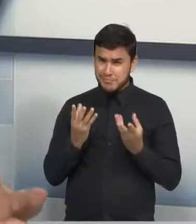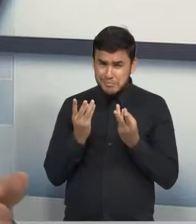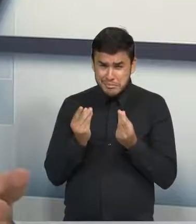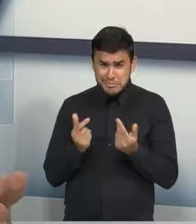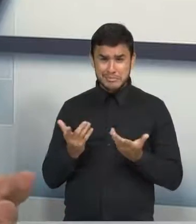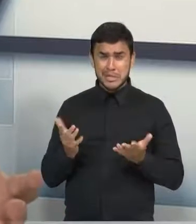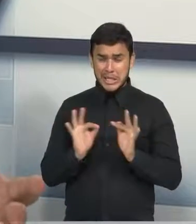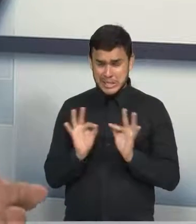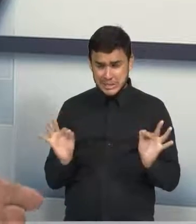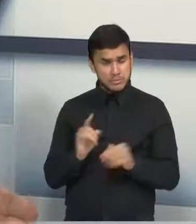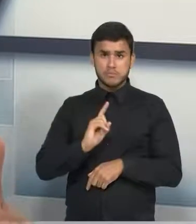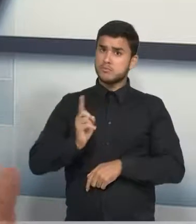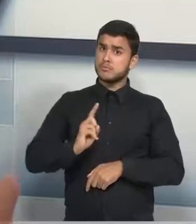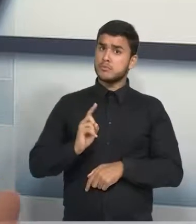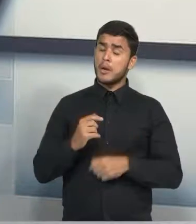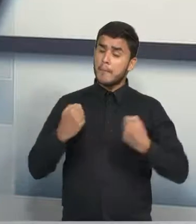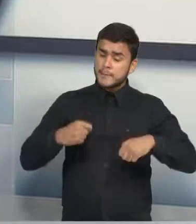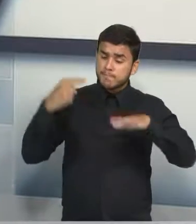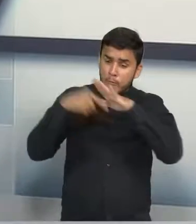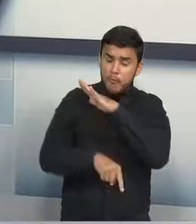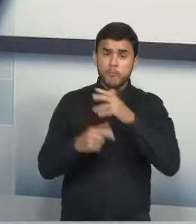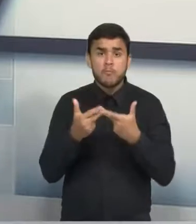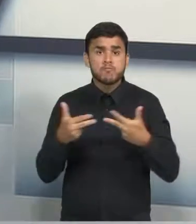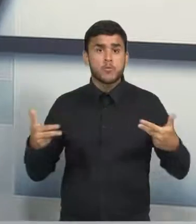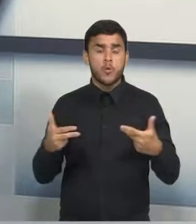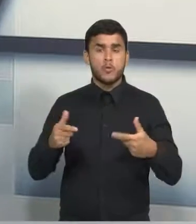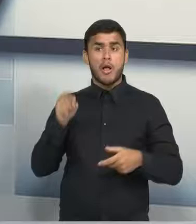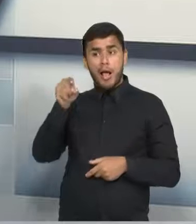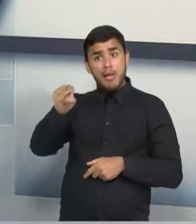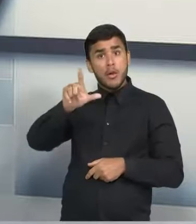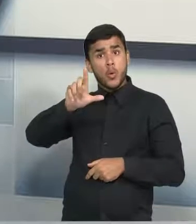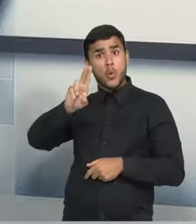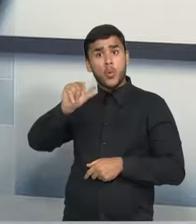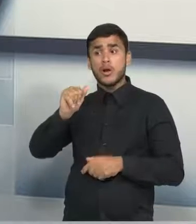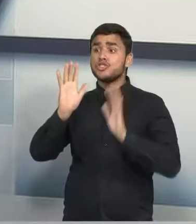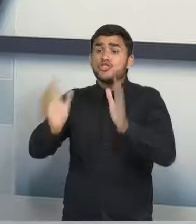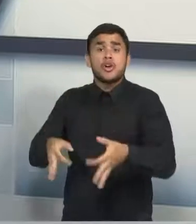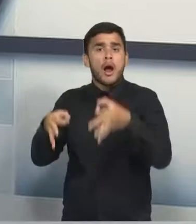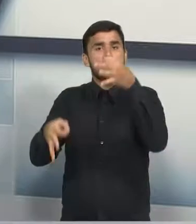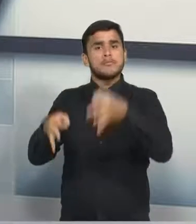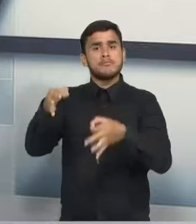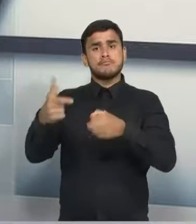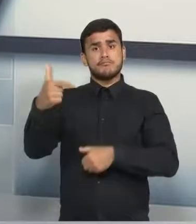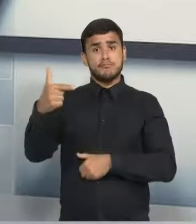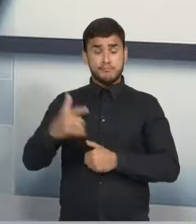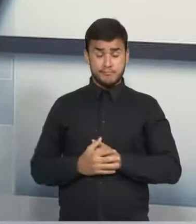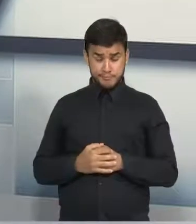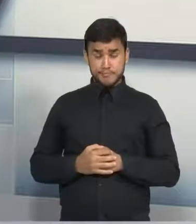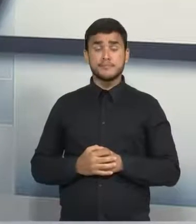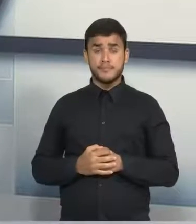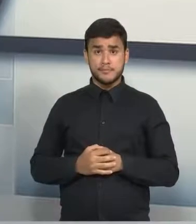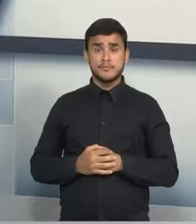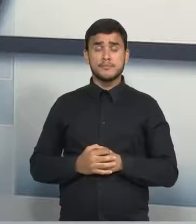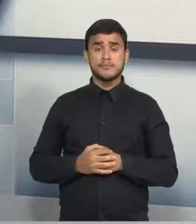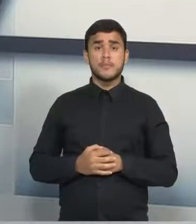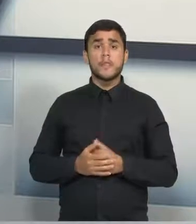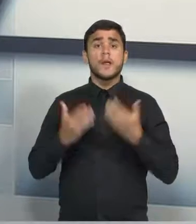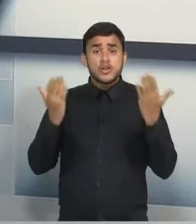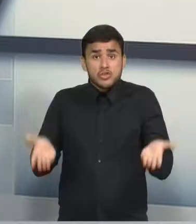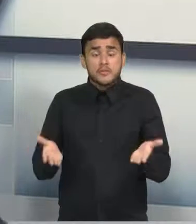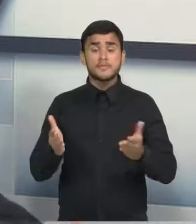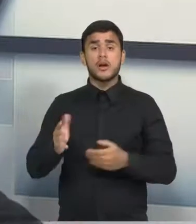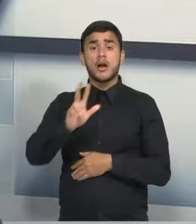dizer. Ela quis dizer que ela não podia pautar uma discussão por conta da prisão ou não do Lula em segunda